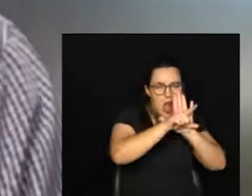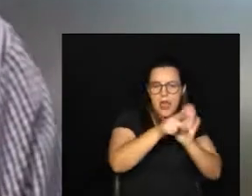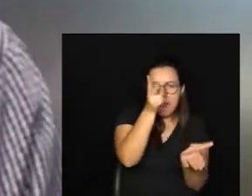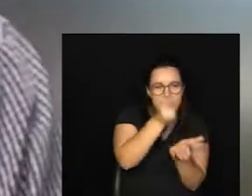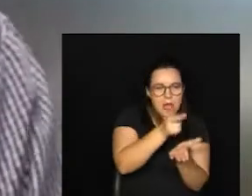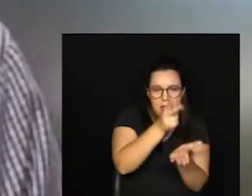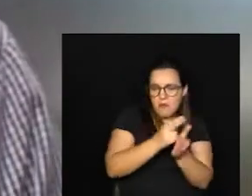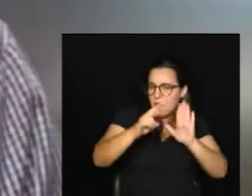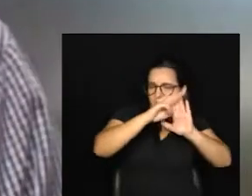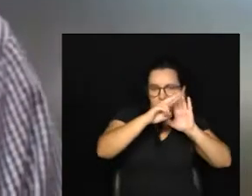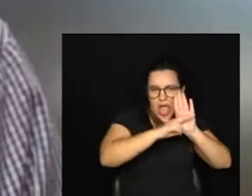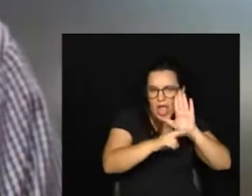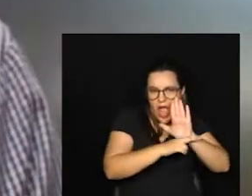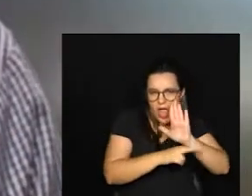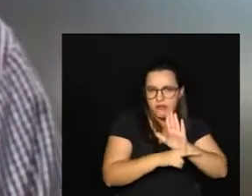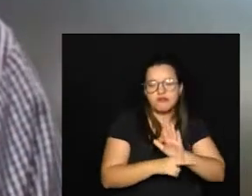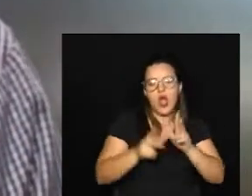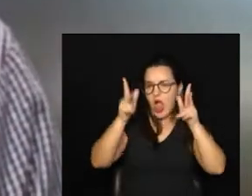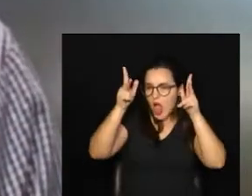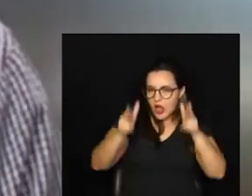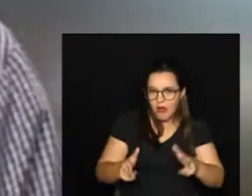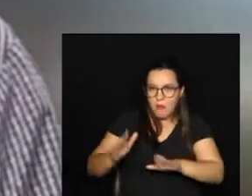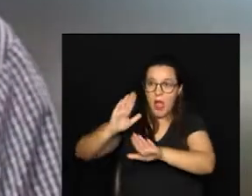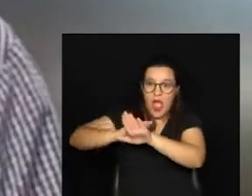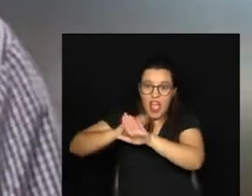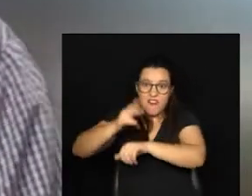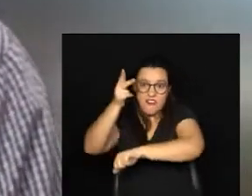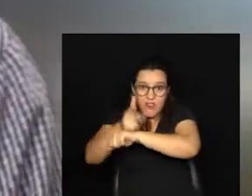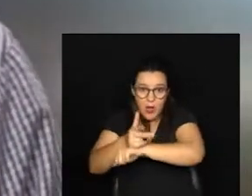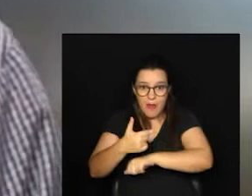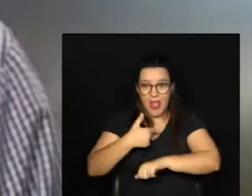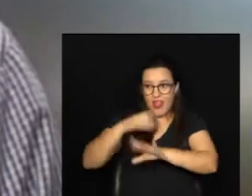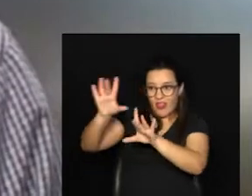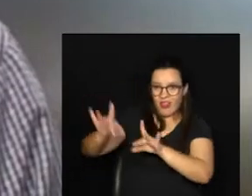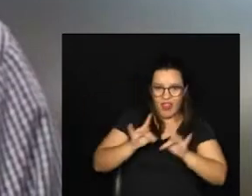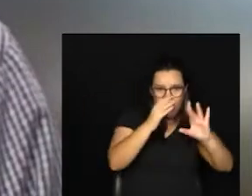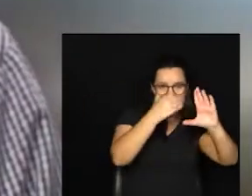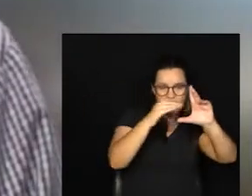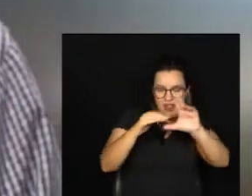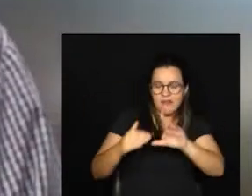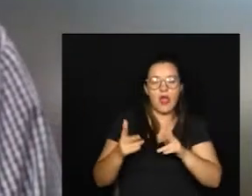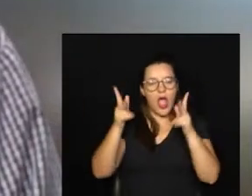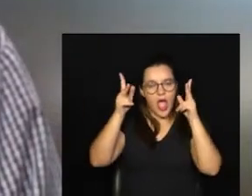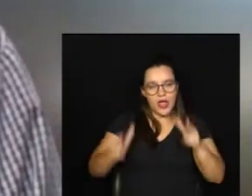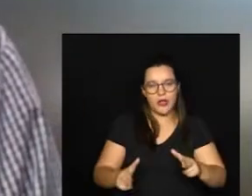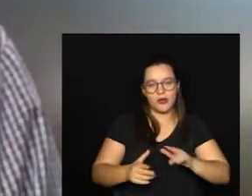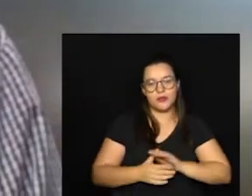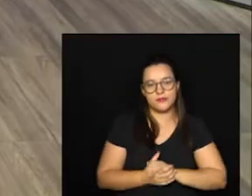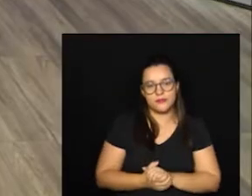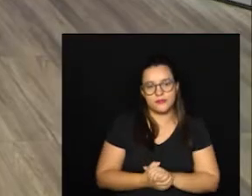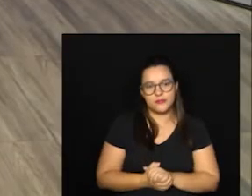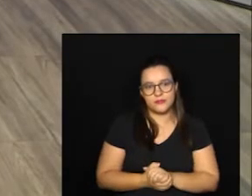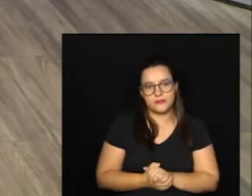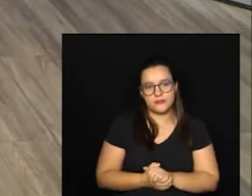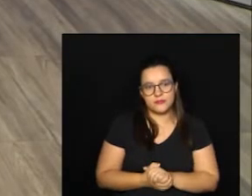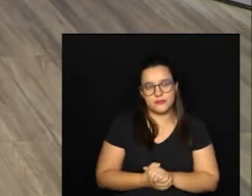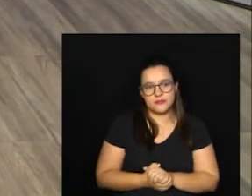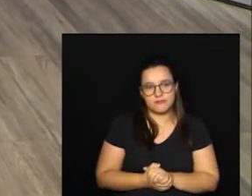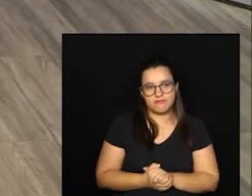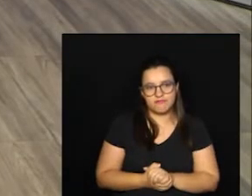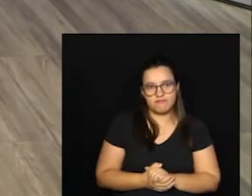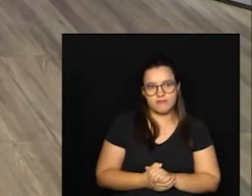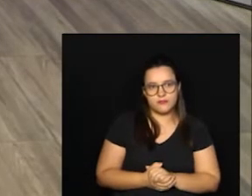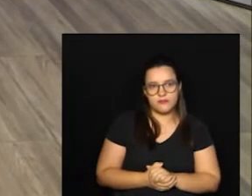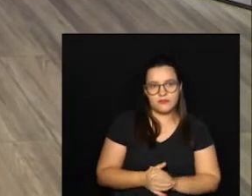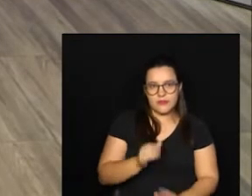mesmas reprimendas impostas pelo poder público no que se refere a esse tipo de crime. Leonardo, se a mulher